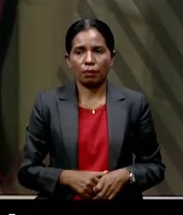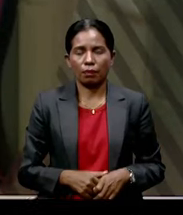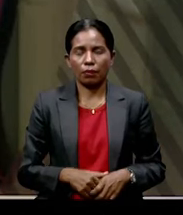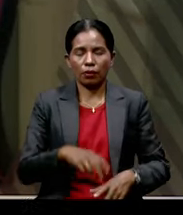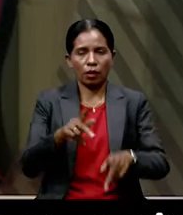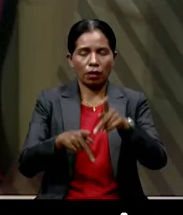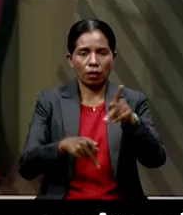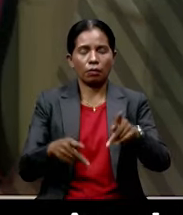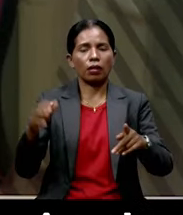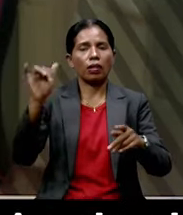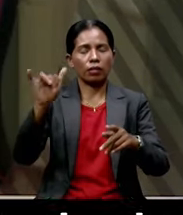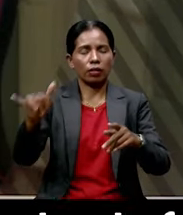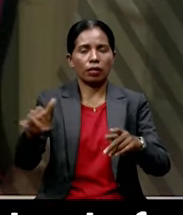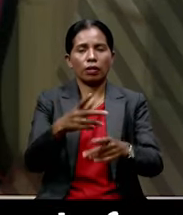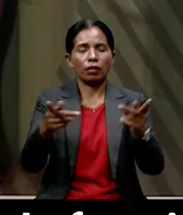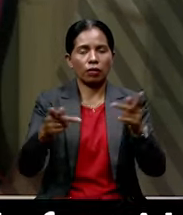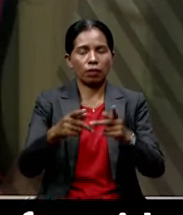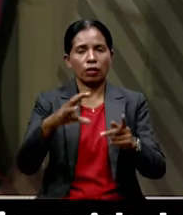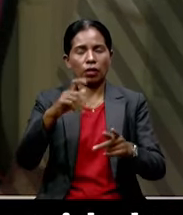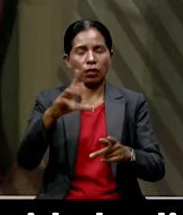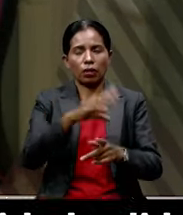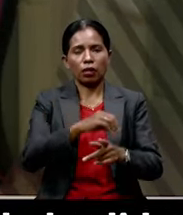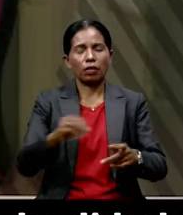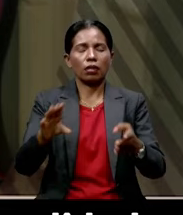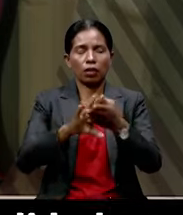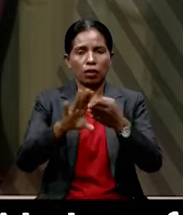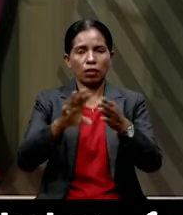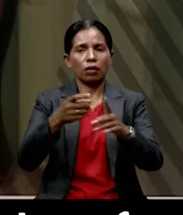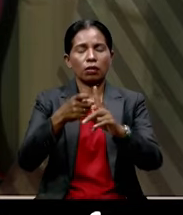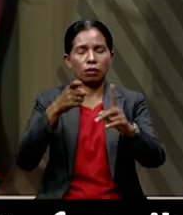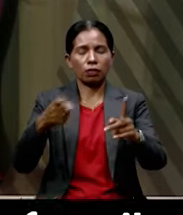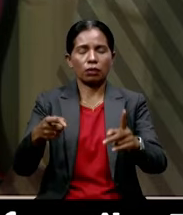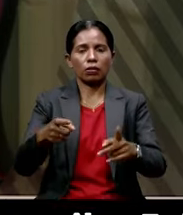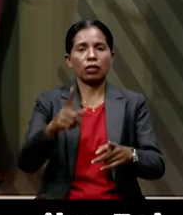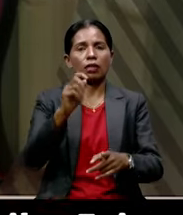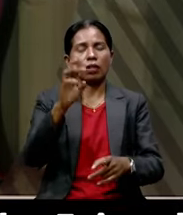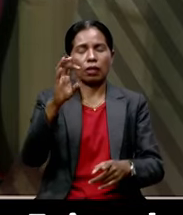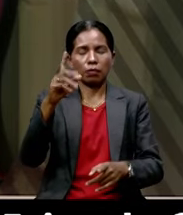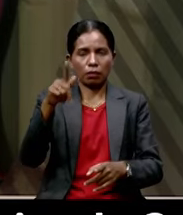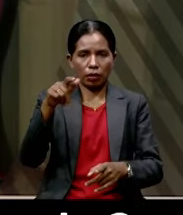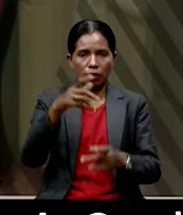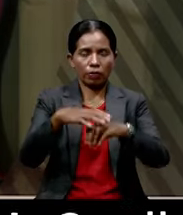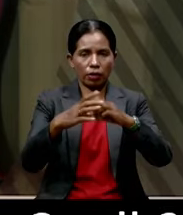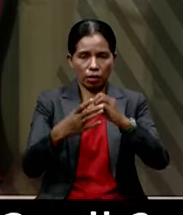Comunidade de Nebehela e Eças Poca Coli lamenta o carta notificação Rússia terras propriedade.